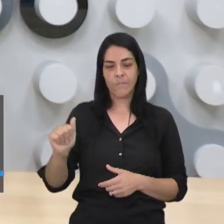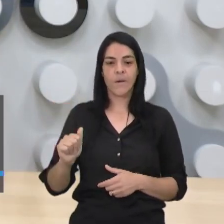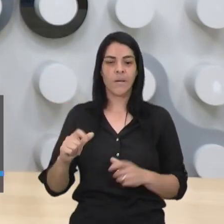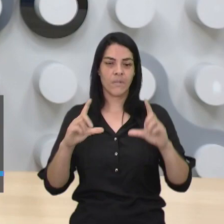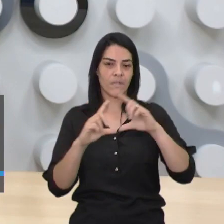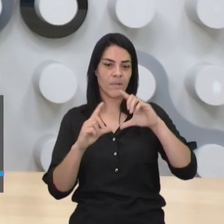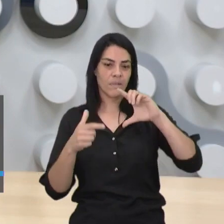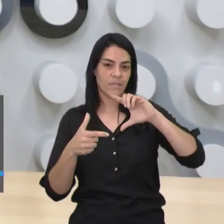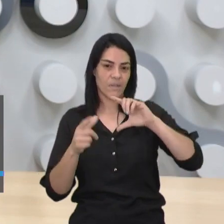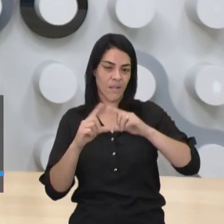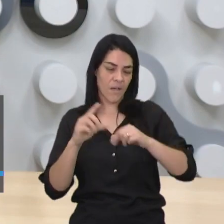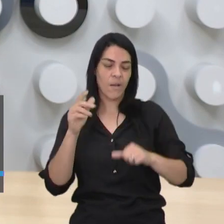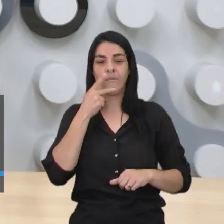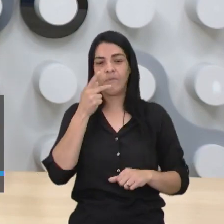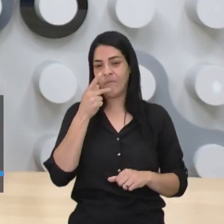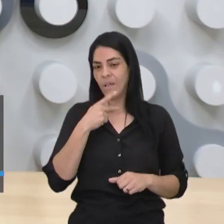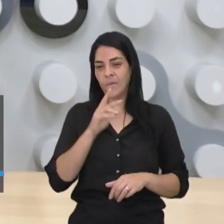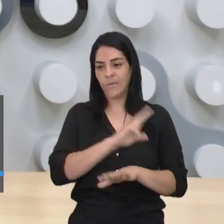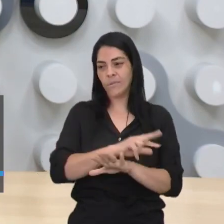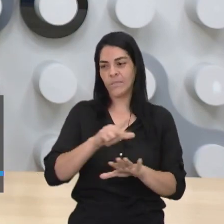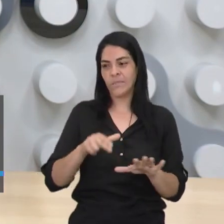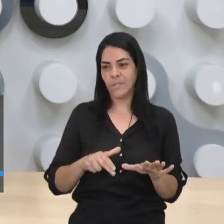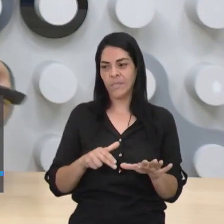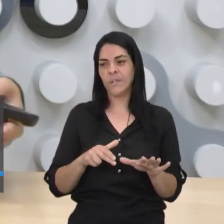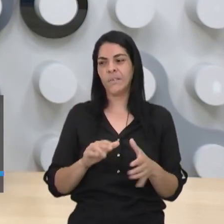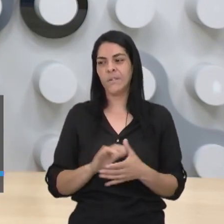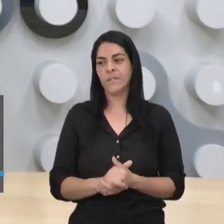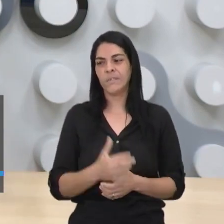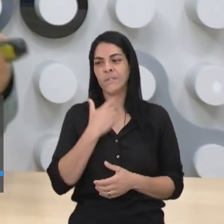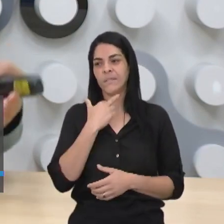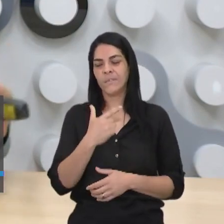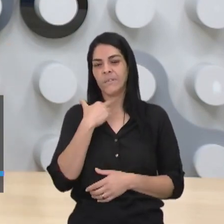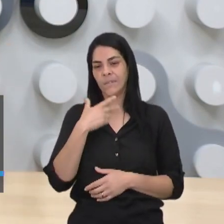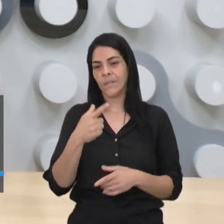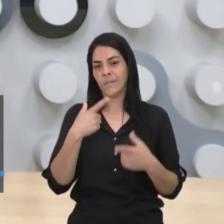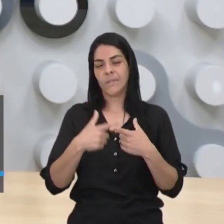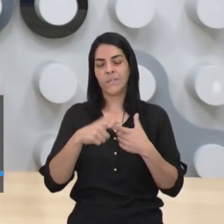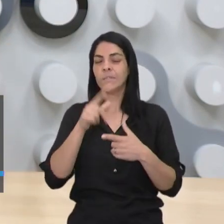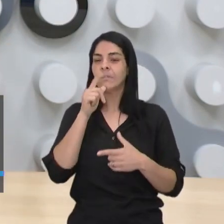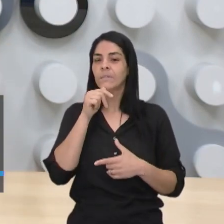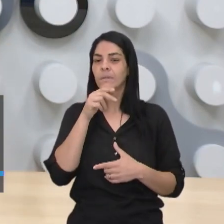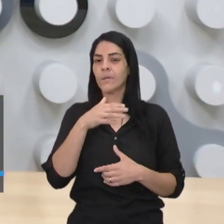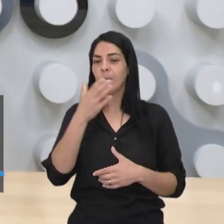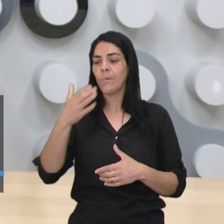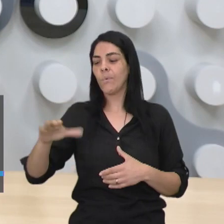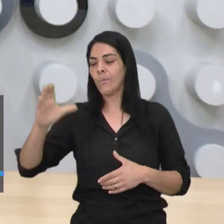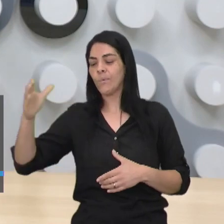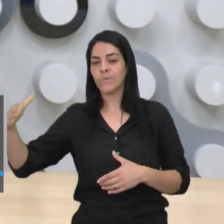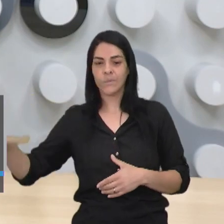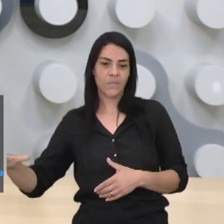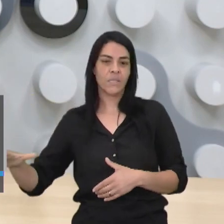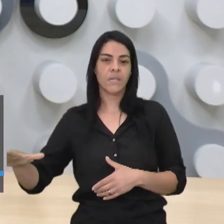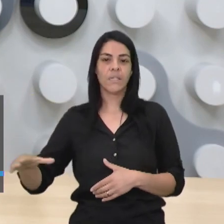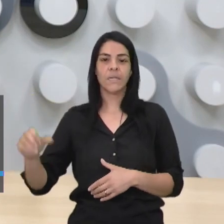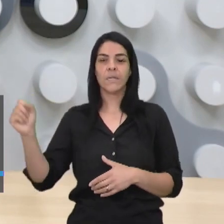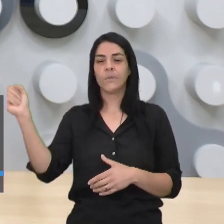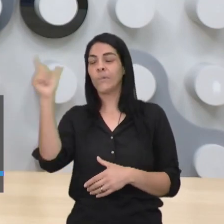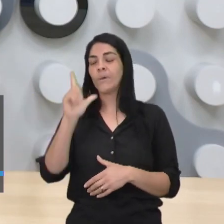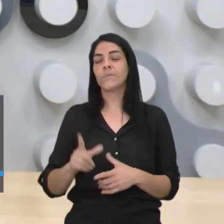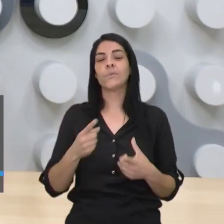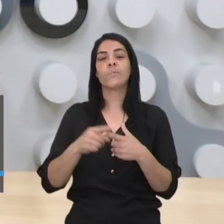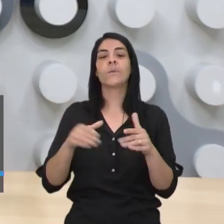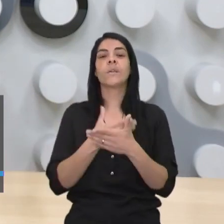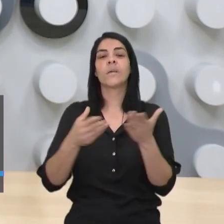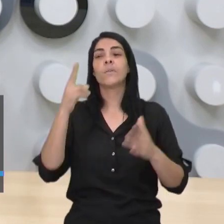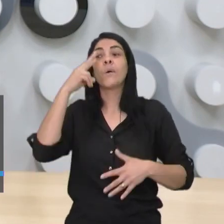das Bermudas. Então, a gente vai falar um pouco, falei da cor, por que os oceanos são azuis, por que a gente enxerga azul. A gente vai falar um pouquinho